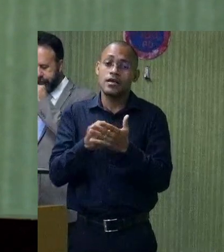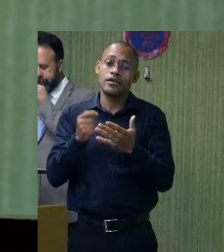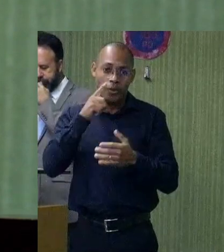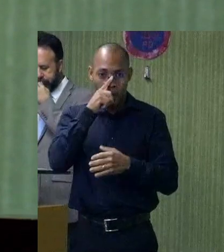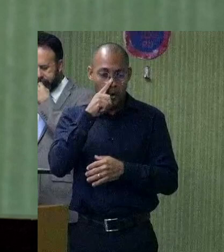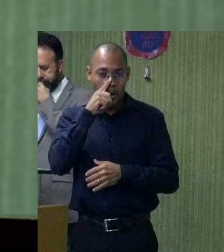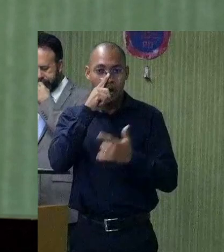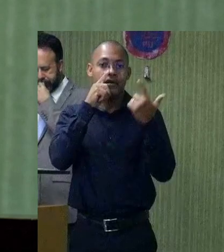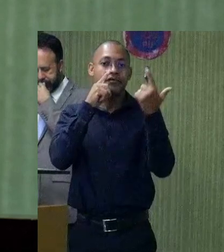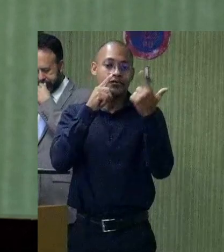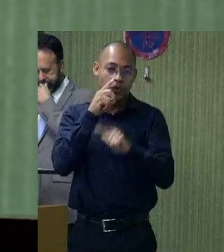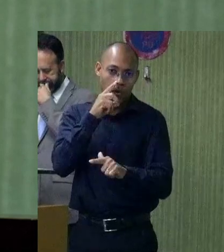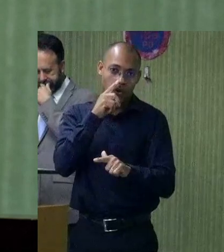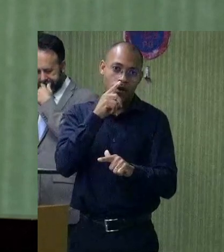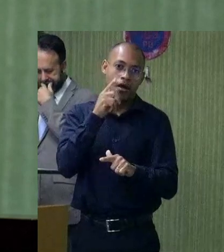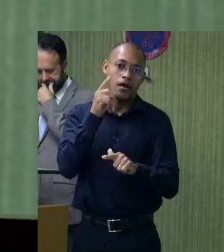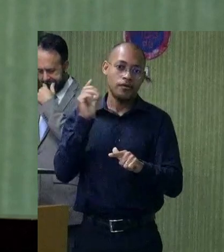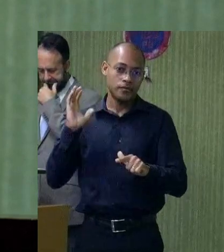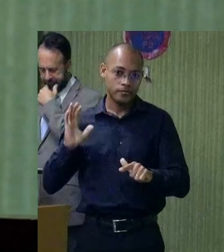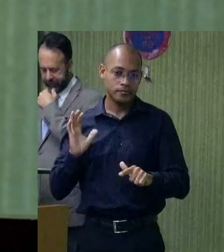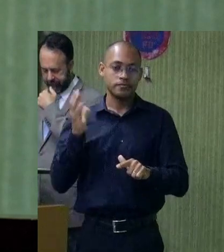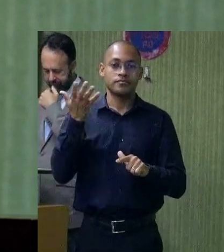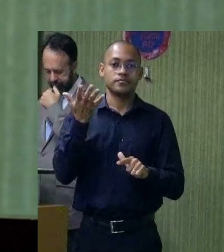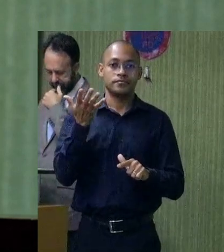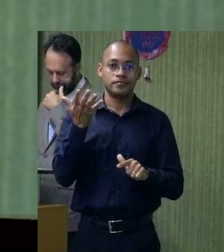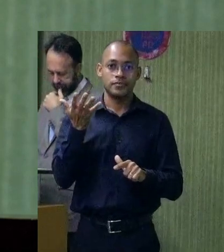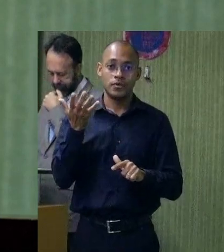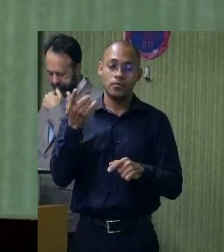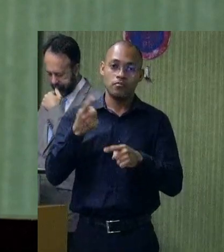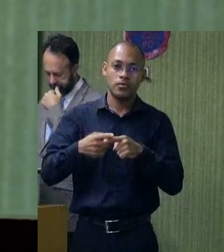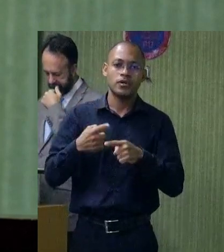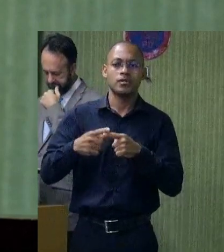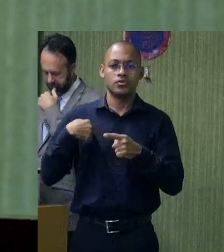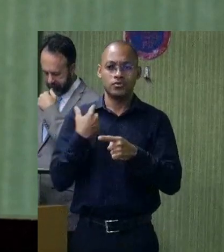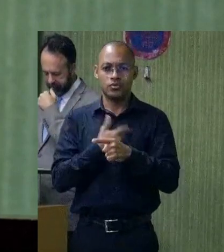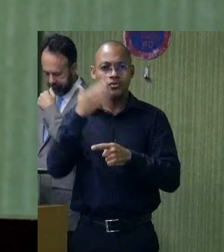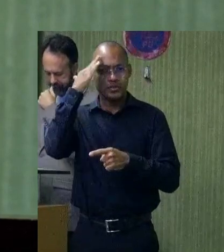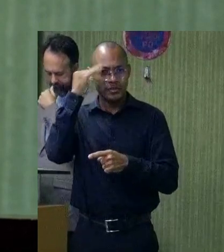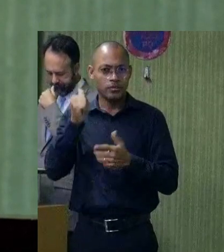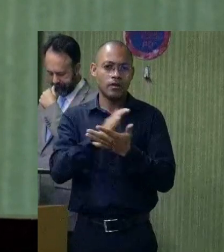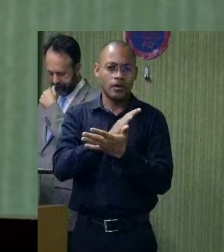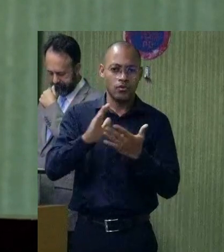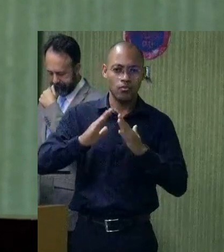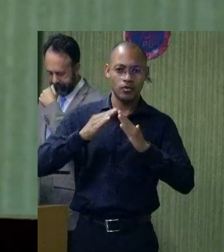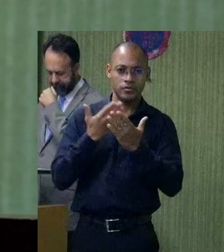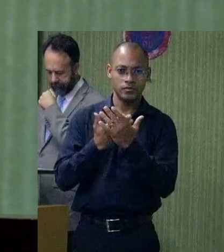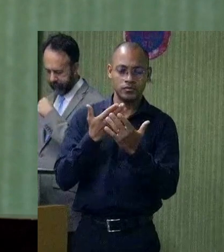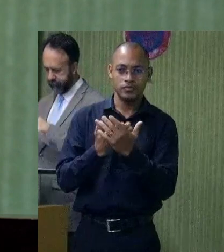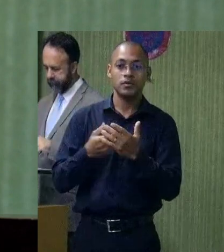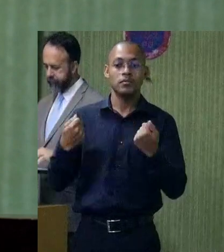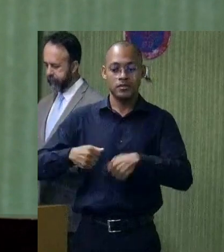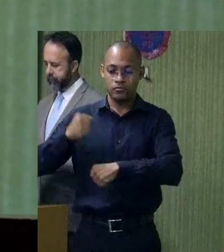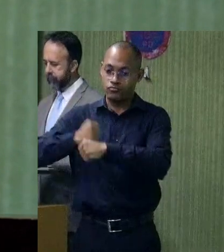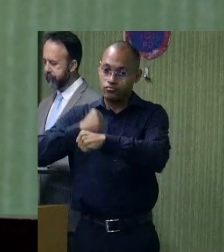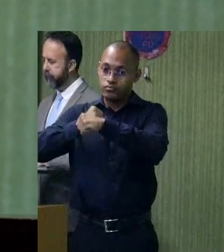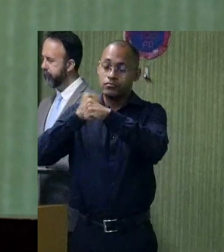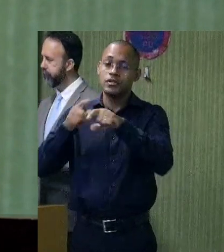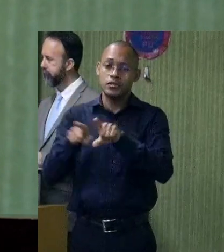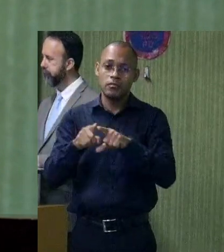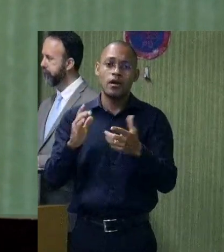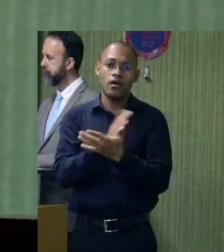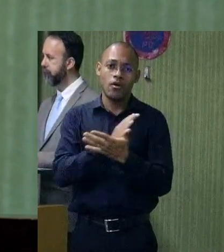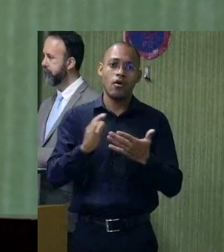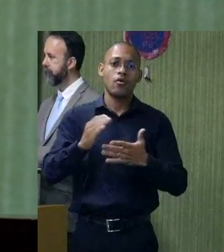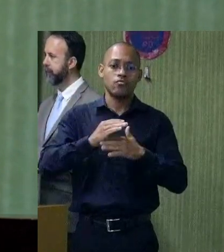continuem a existir né Inclusive a reconstrução de de escolas que vão ter algumas reconstruídas ou das cidades